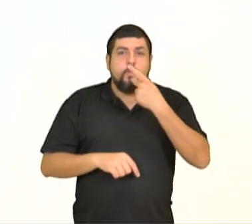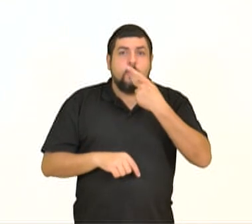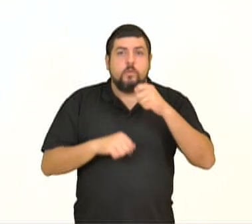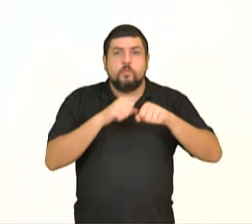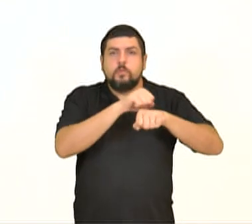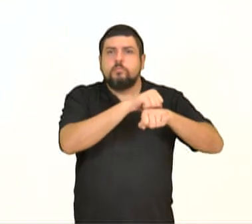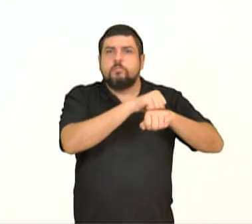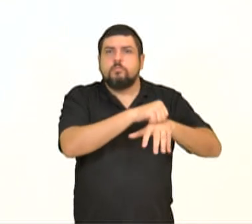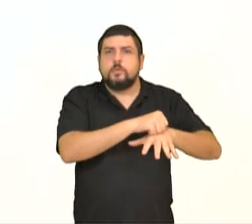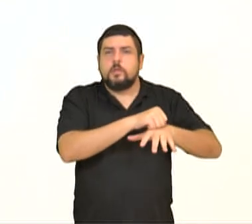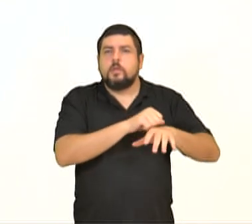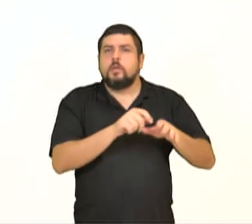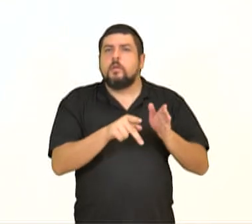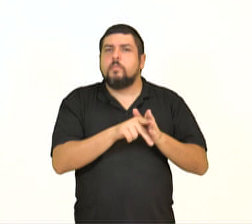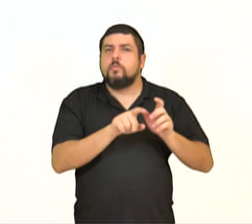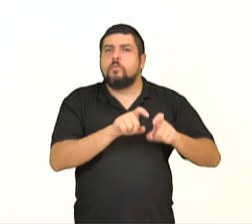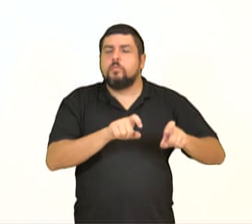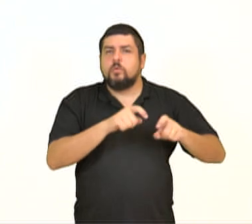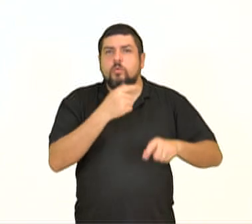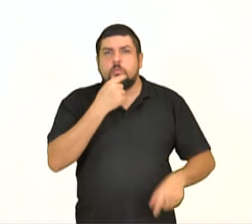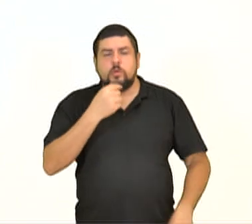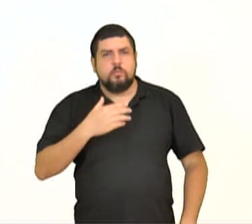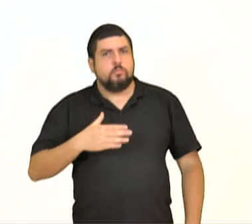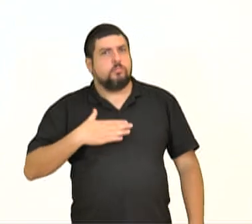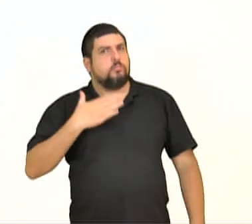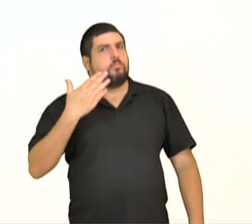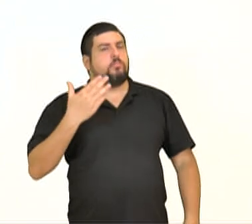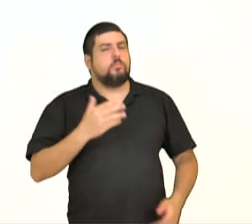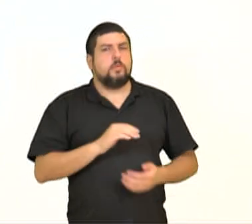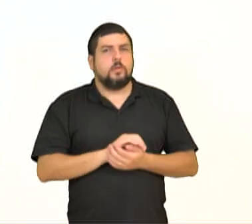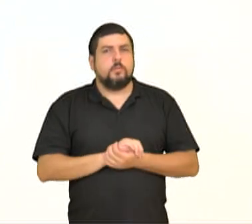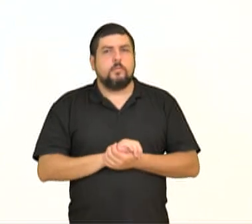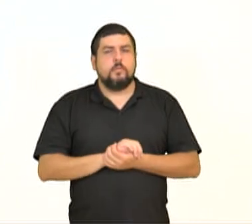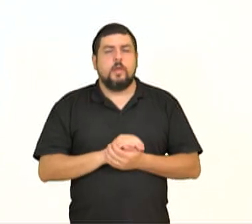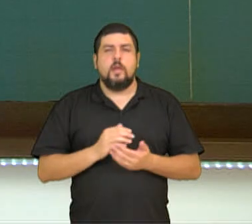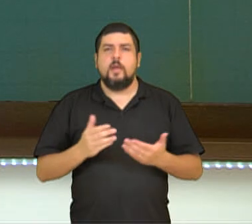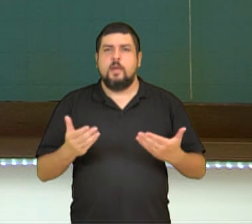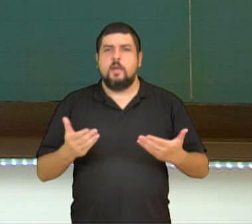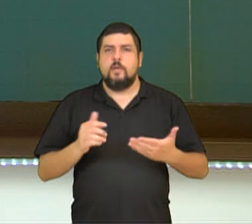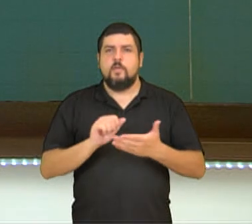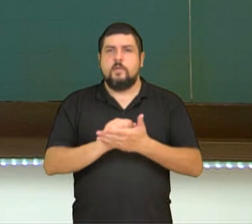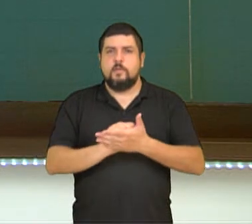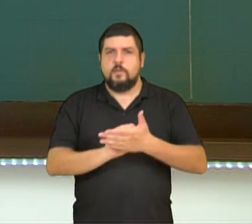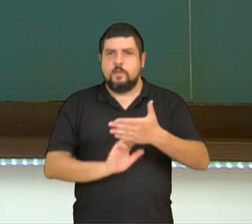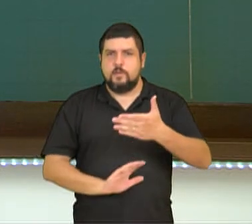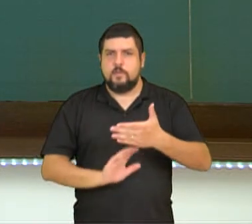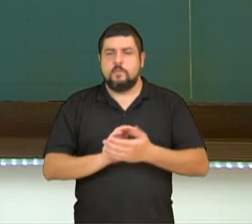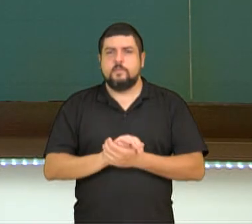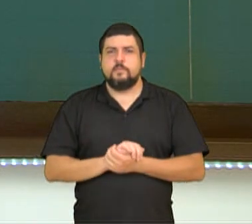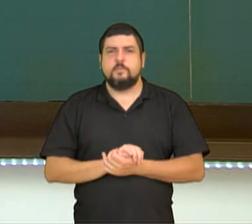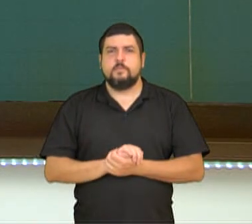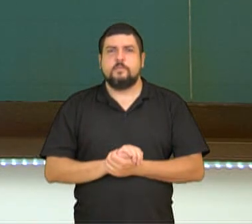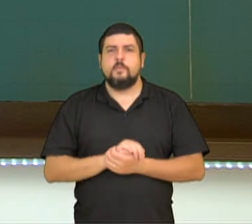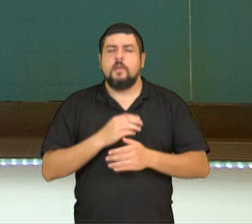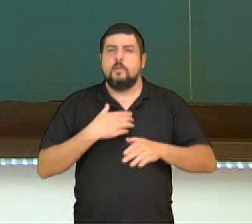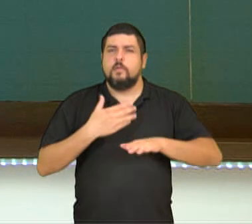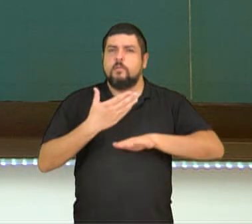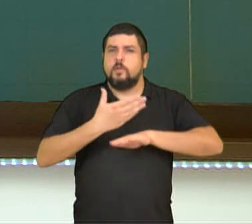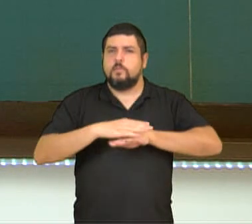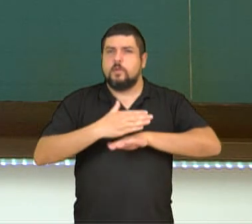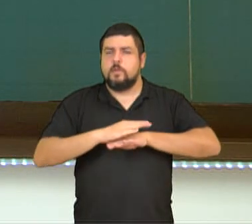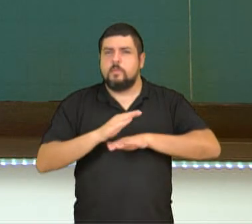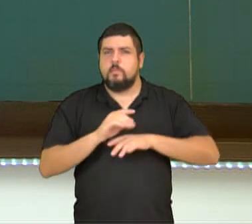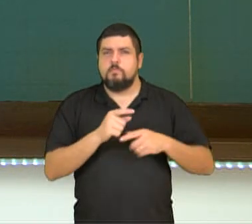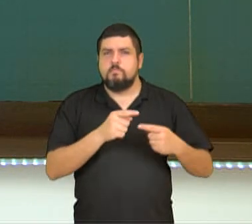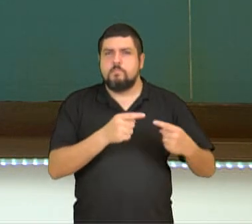digital. E aí vocês vão agora para a primeira atividade, né? Então vamos aquecer as discussões